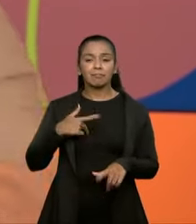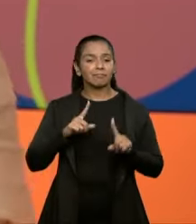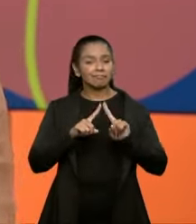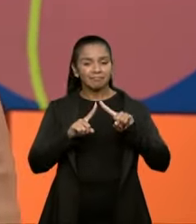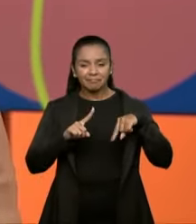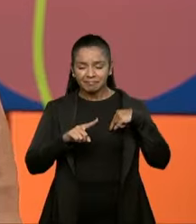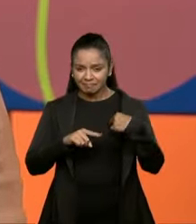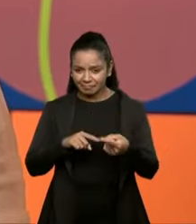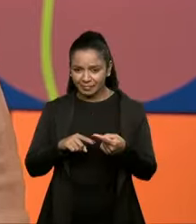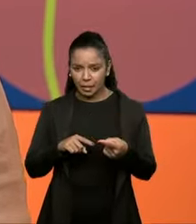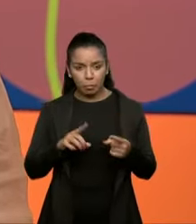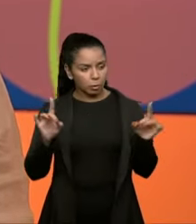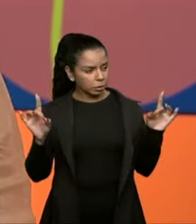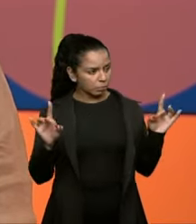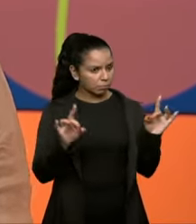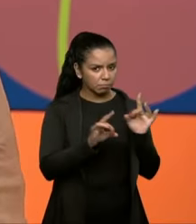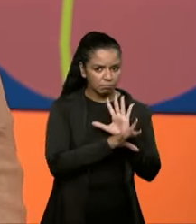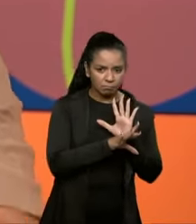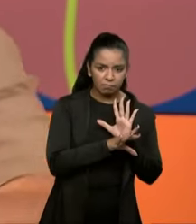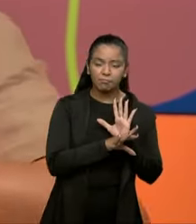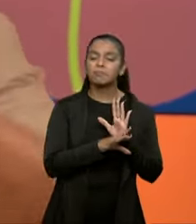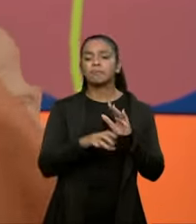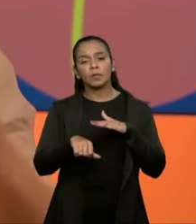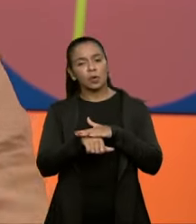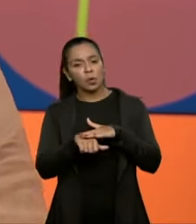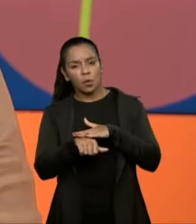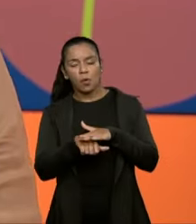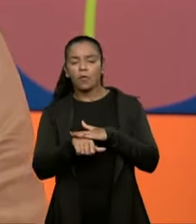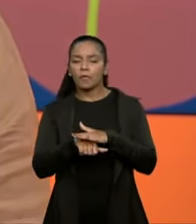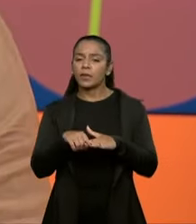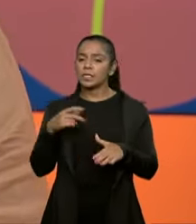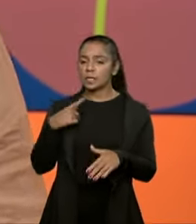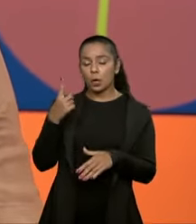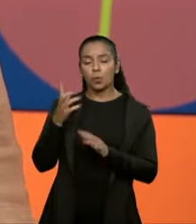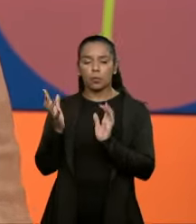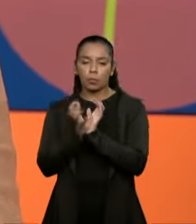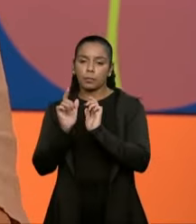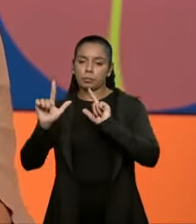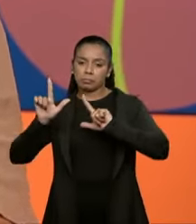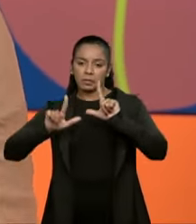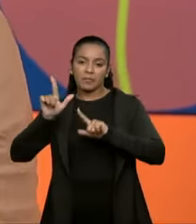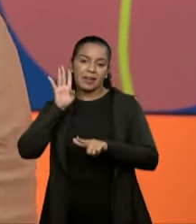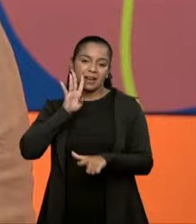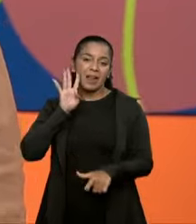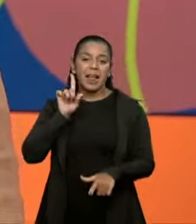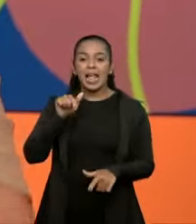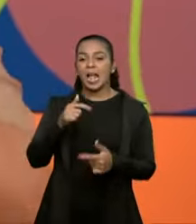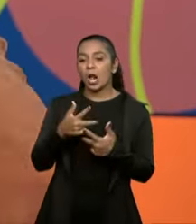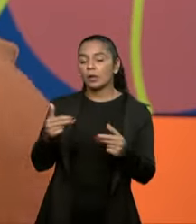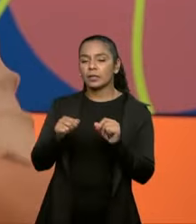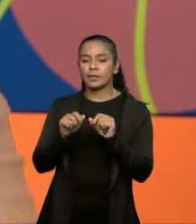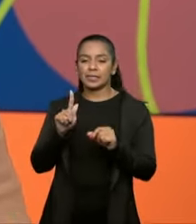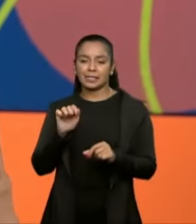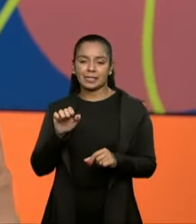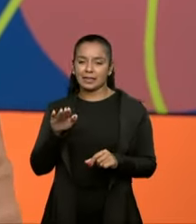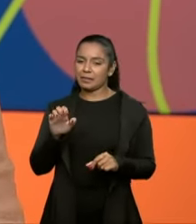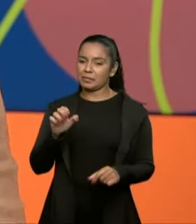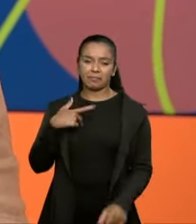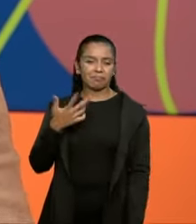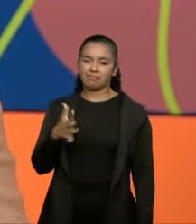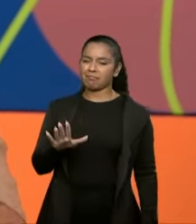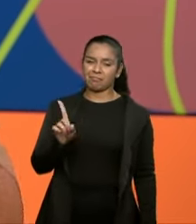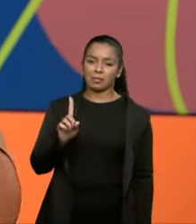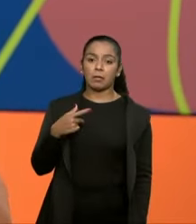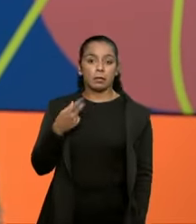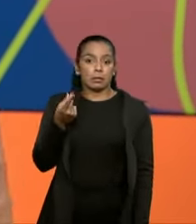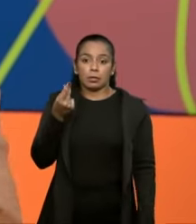pô, eu fechei um ciclo, aí eu conversei com uma emissora maneira e tal, ou pra... Ah, mas é uma coisa que a gente vai fazer um game. Eu falei, não, mas não vou, não. Não, mas eu ia